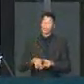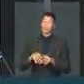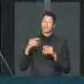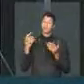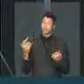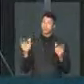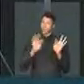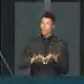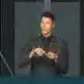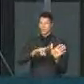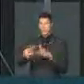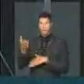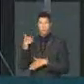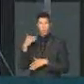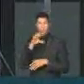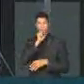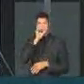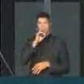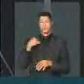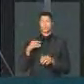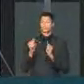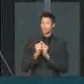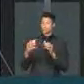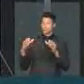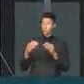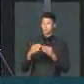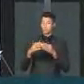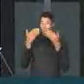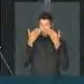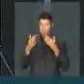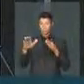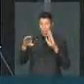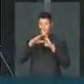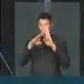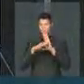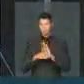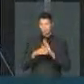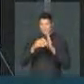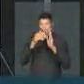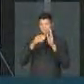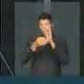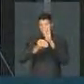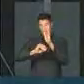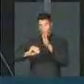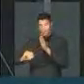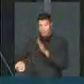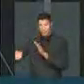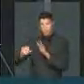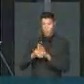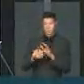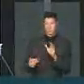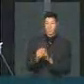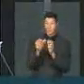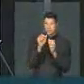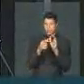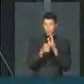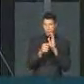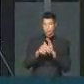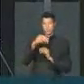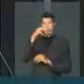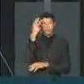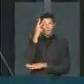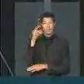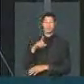Ele que nesse final de semana, ele e toda a sua equipe apresentaram o programa de escoamento e produção de soja produzida no